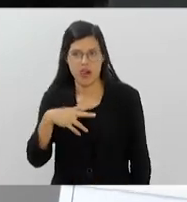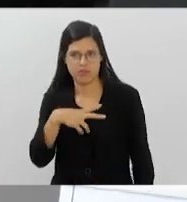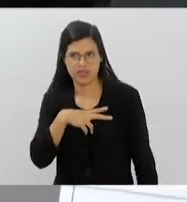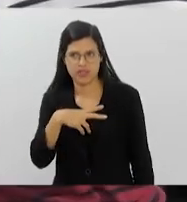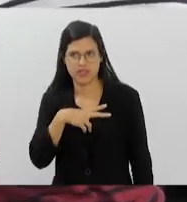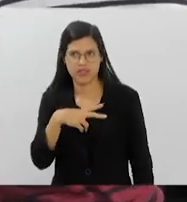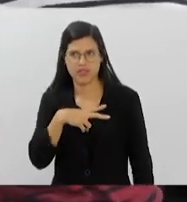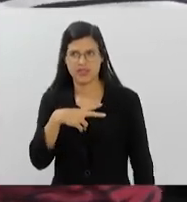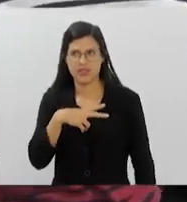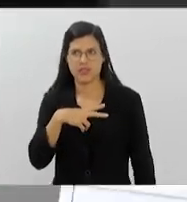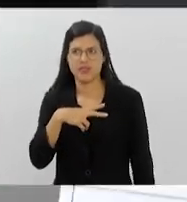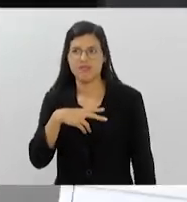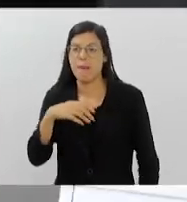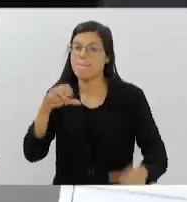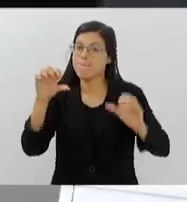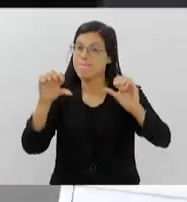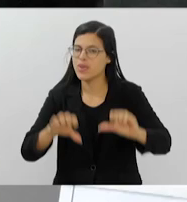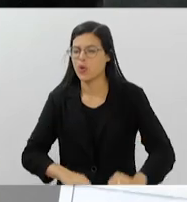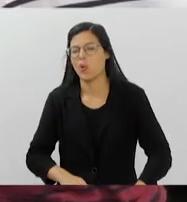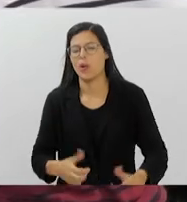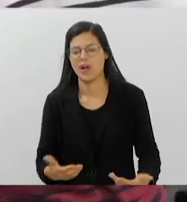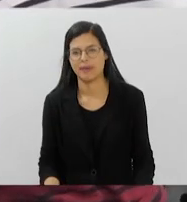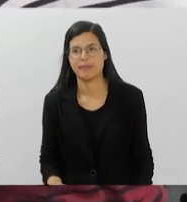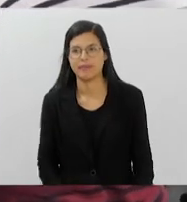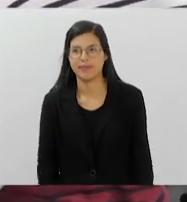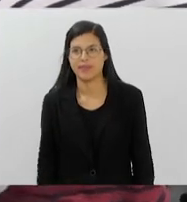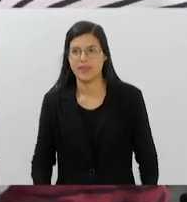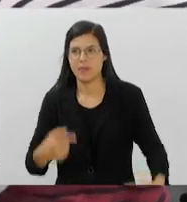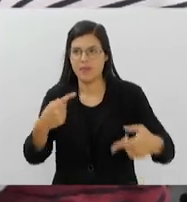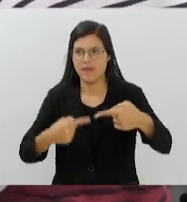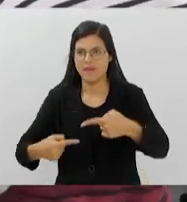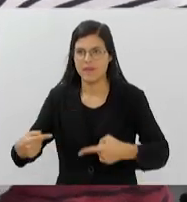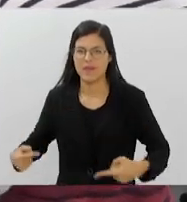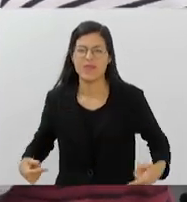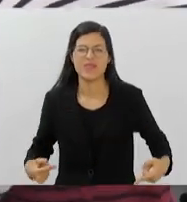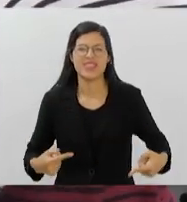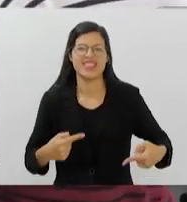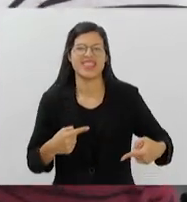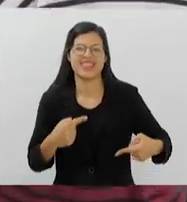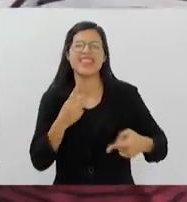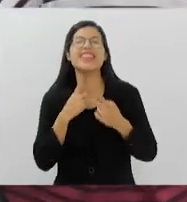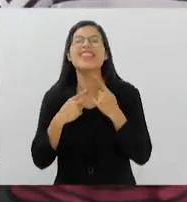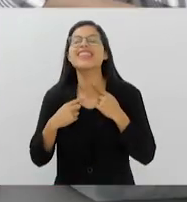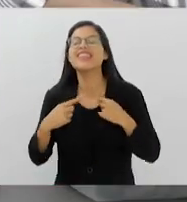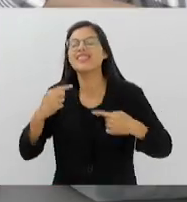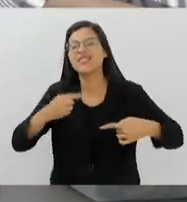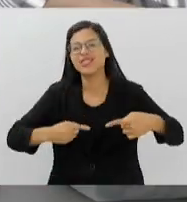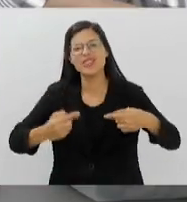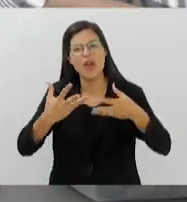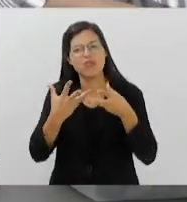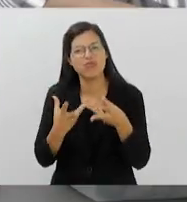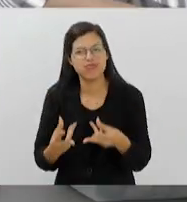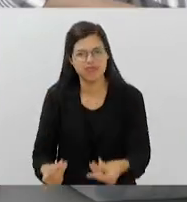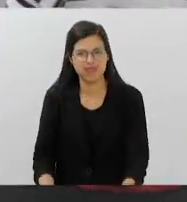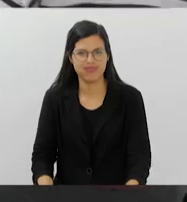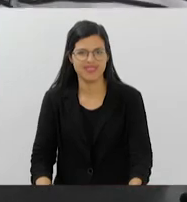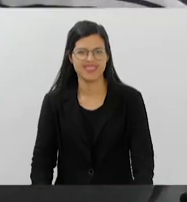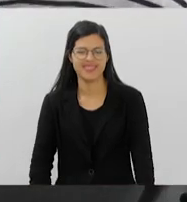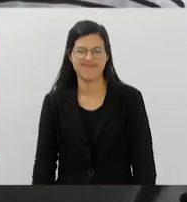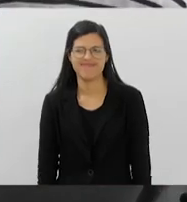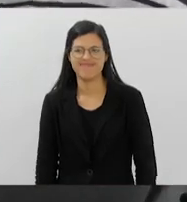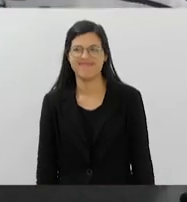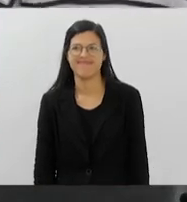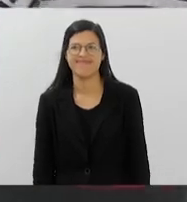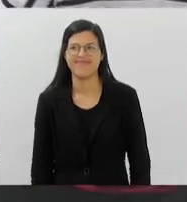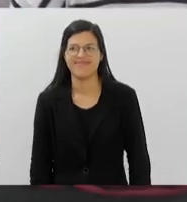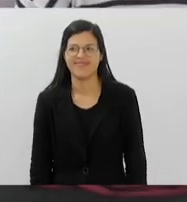minha vontade... É pior ainda. A minha vontade de discutir o tema se esvaiu completamente. Vai estabelecer... O